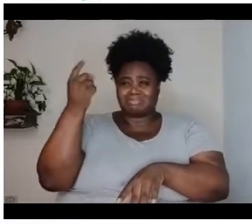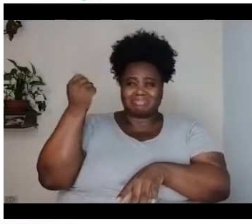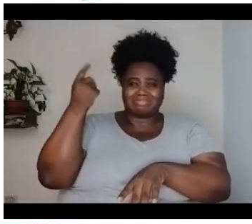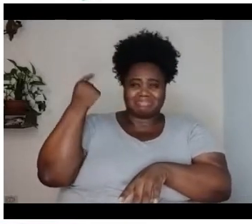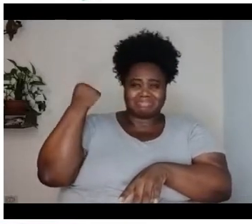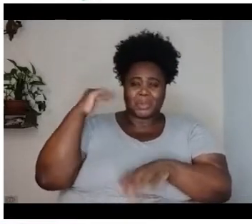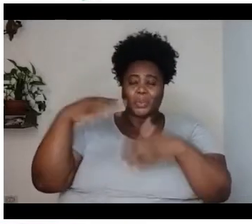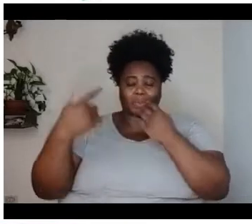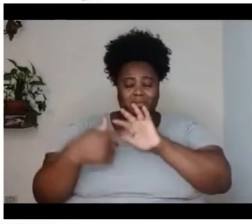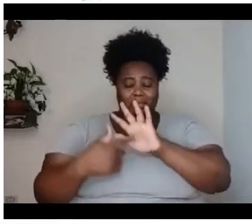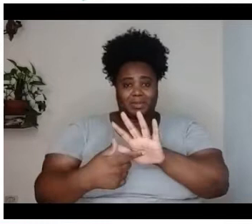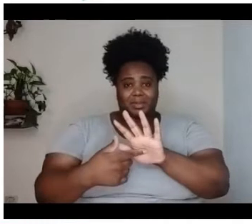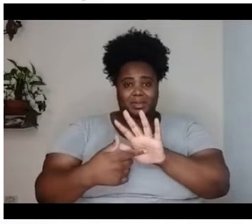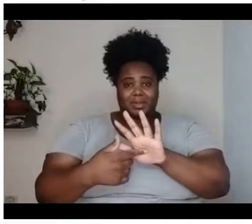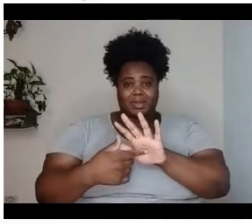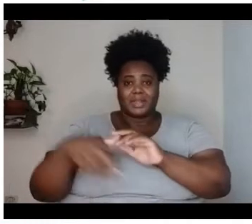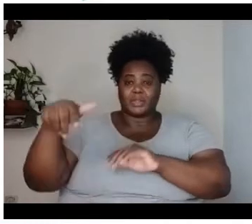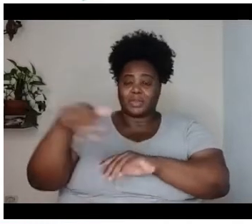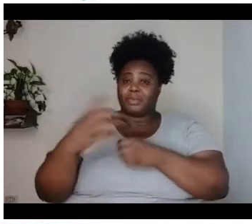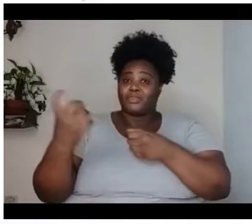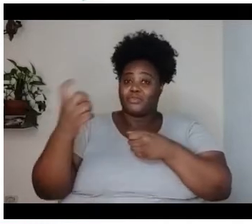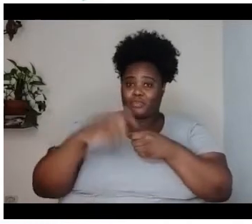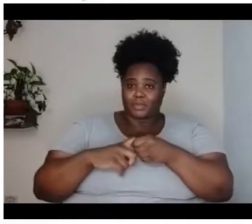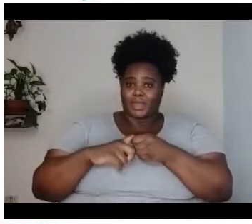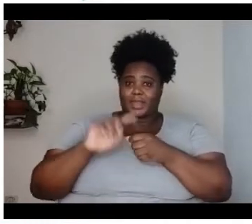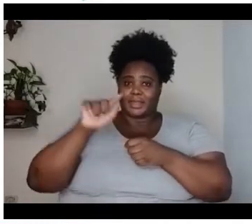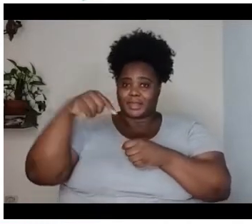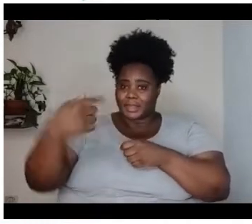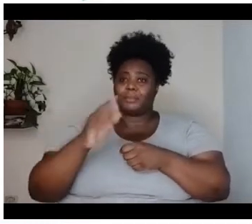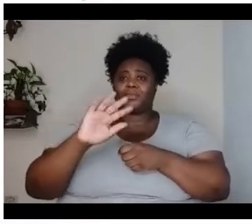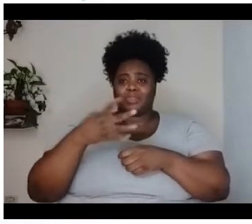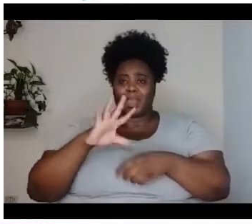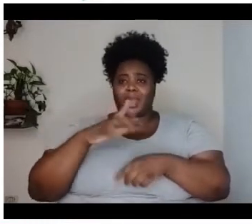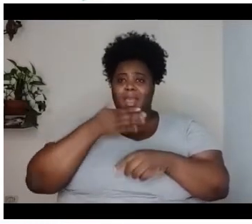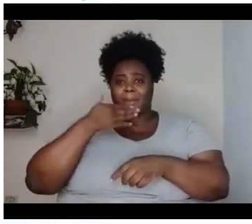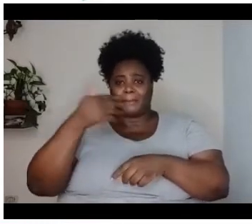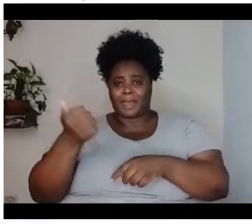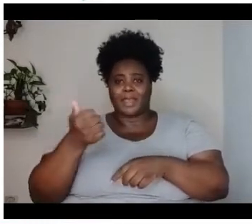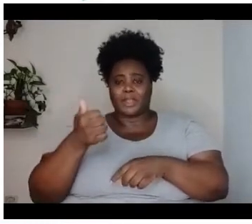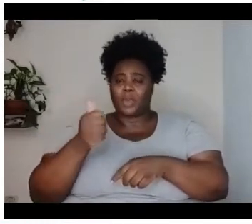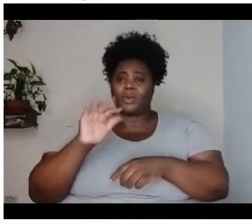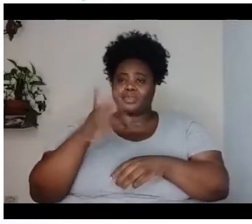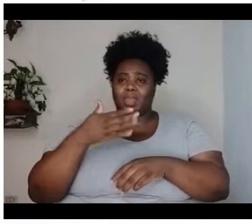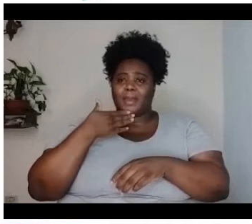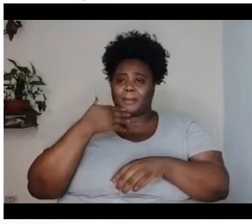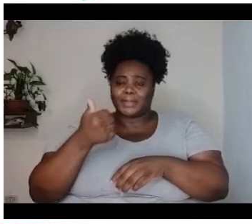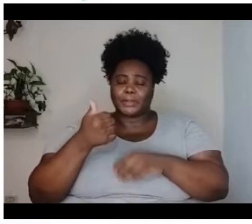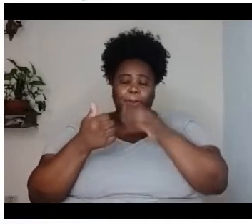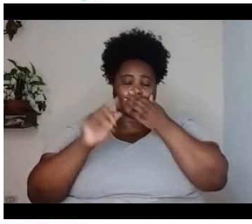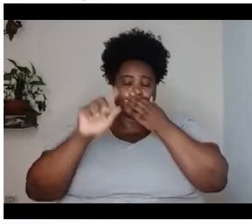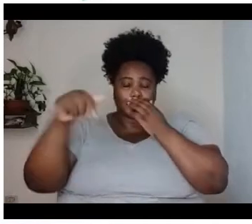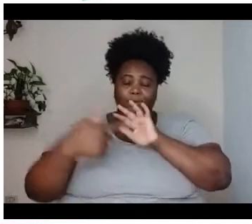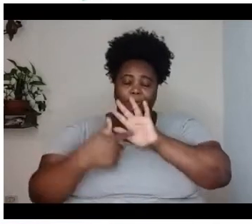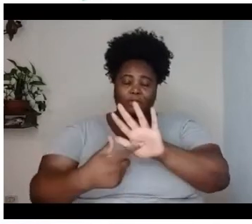exposta, que no caminho de volta, depois que elas já recuperavam, né? Elas se recuperavam depois da performance, e a